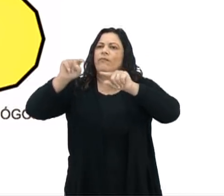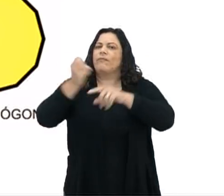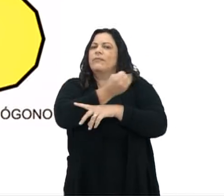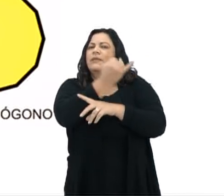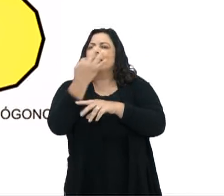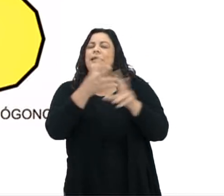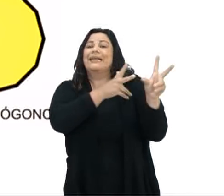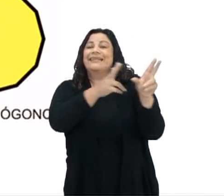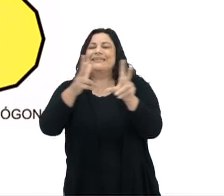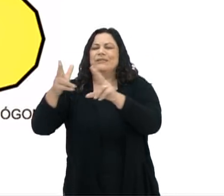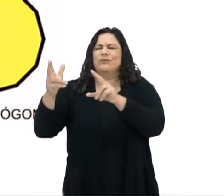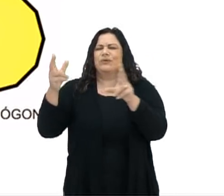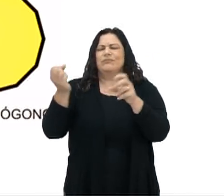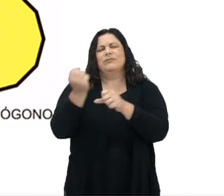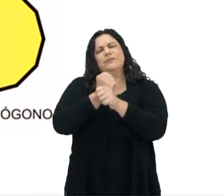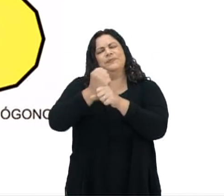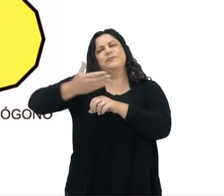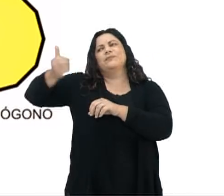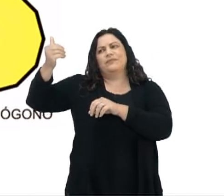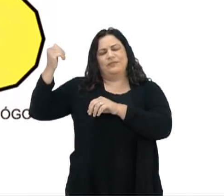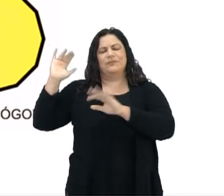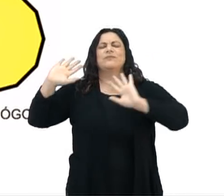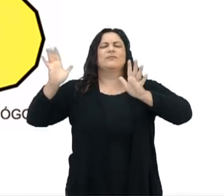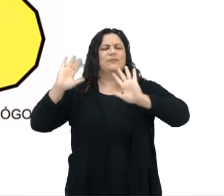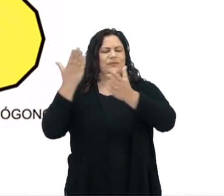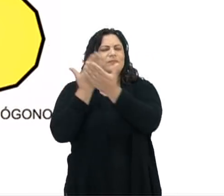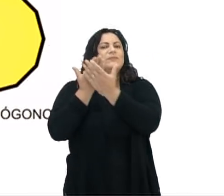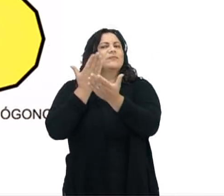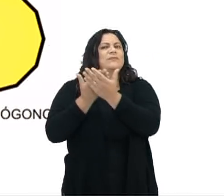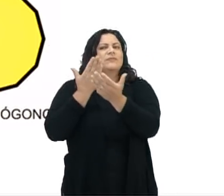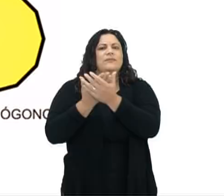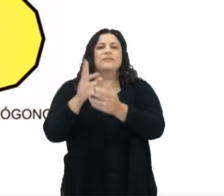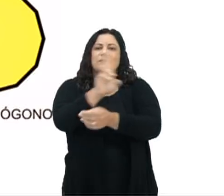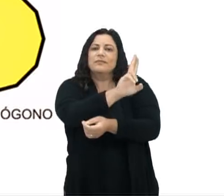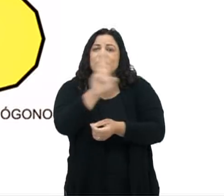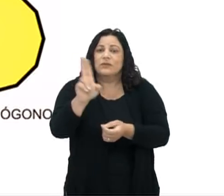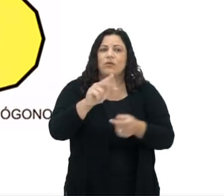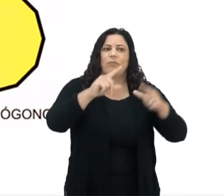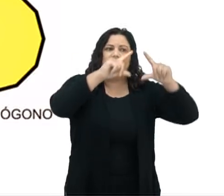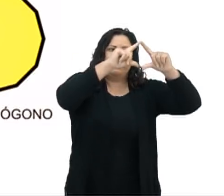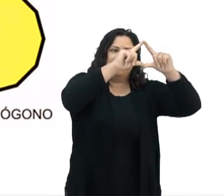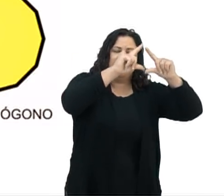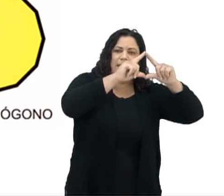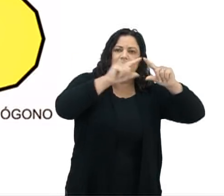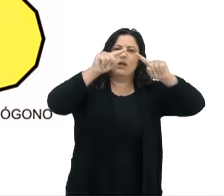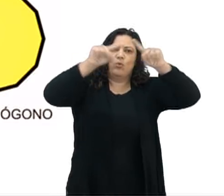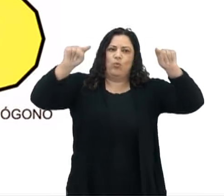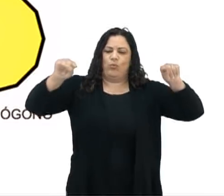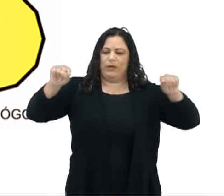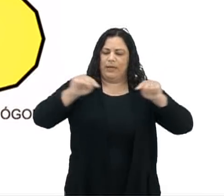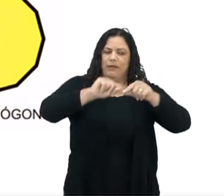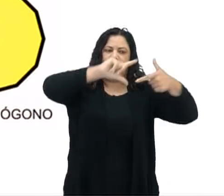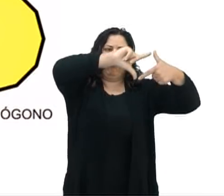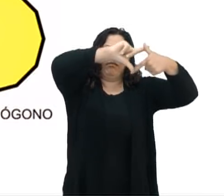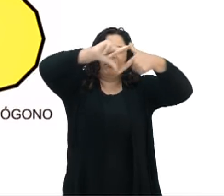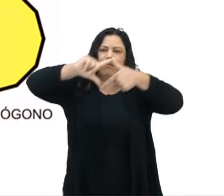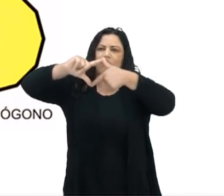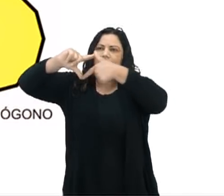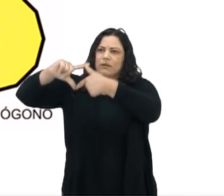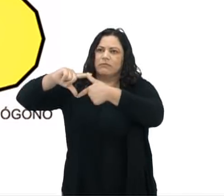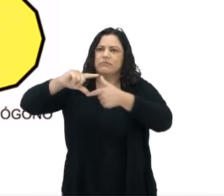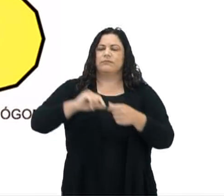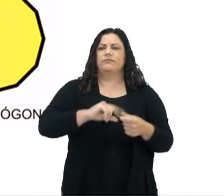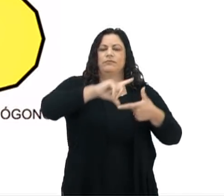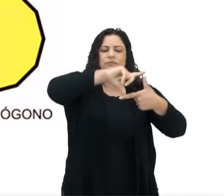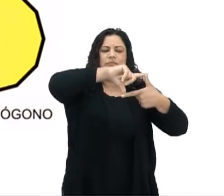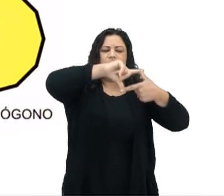anos anteriores como que dá essa classificação da nomenclatura. Então, aqui nós temos triângulos, quadrados, hexágono,